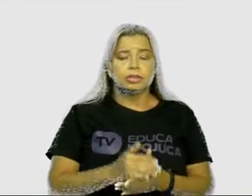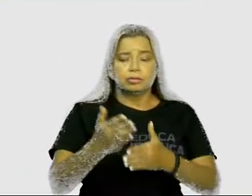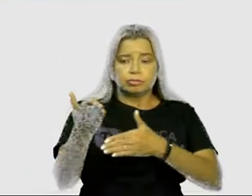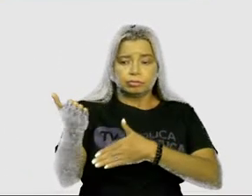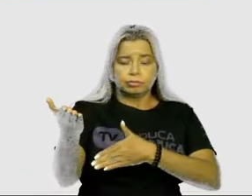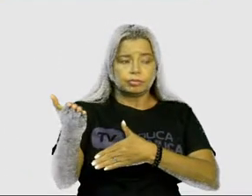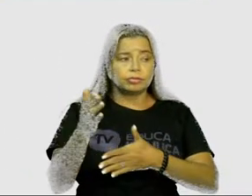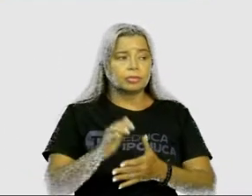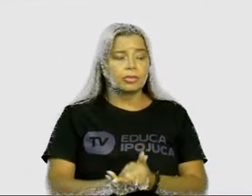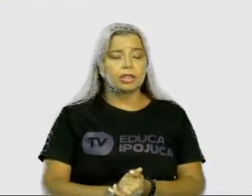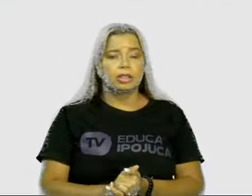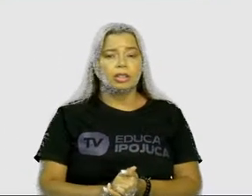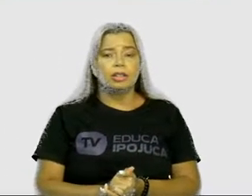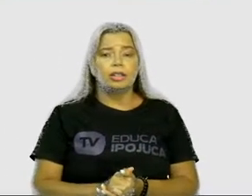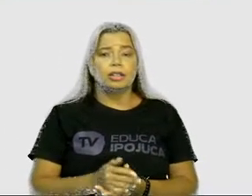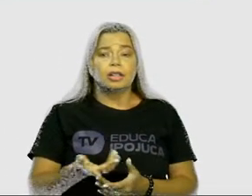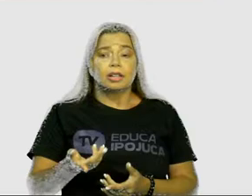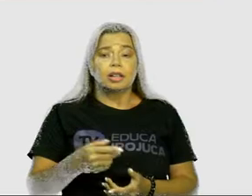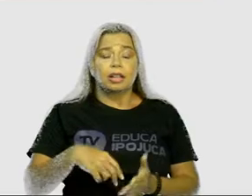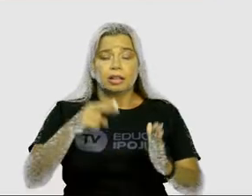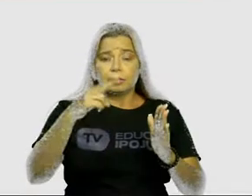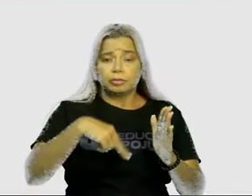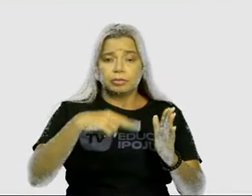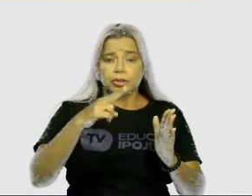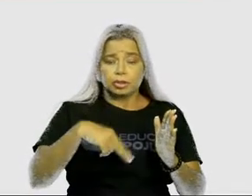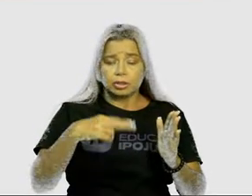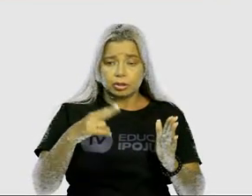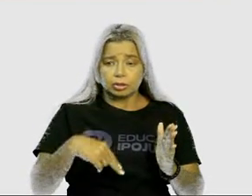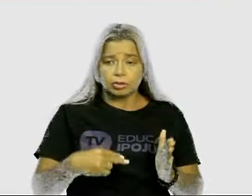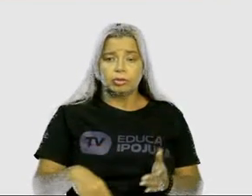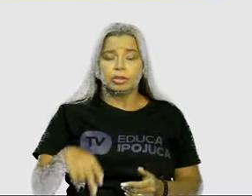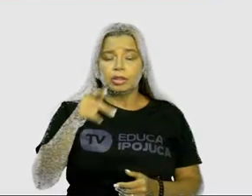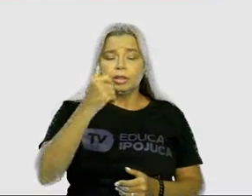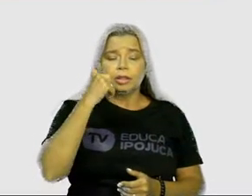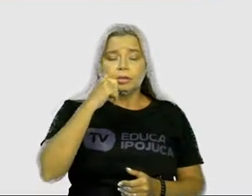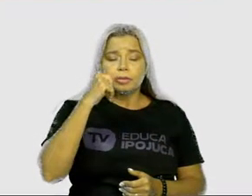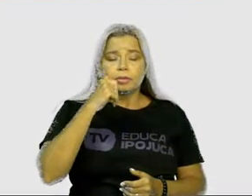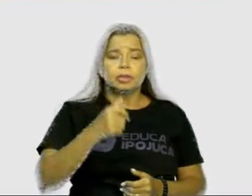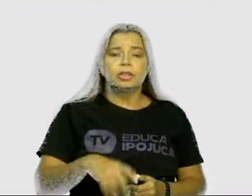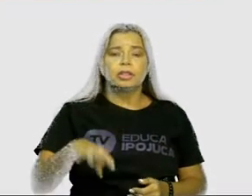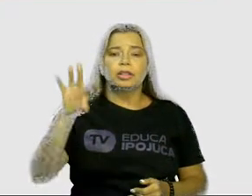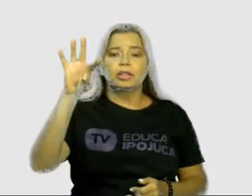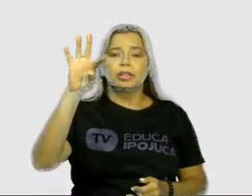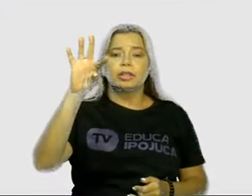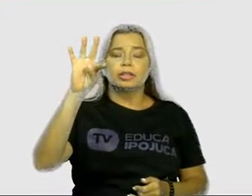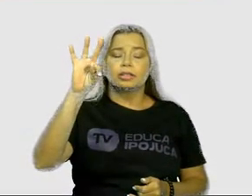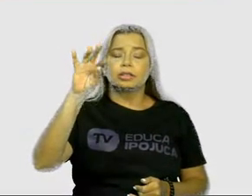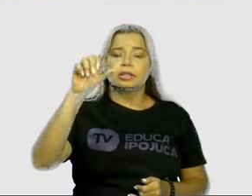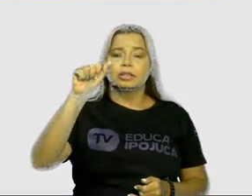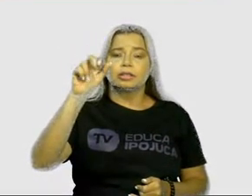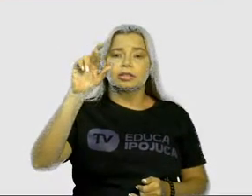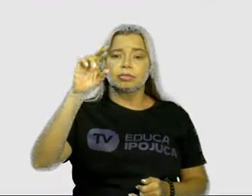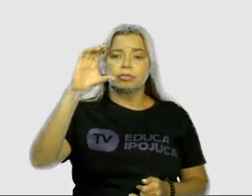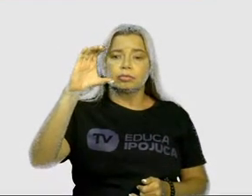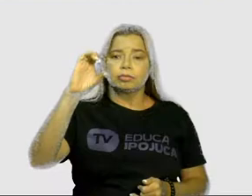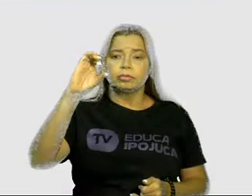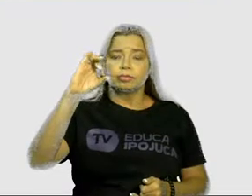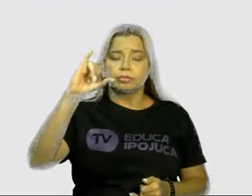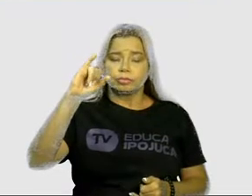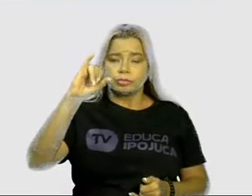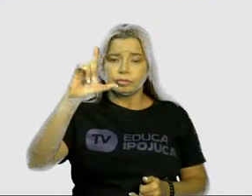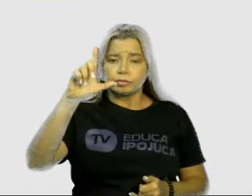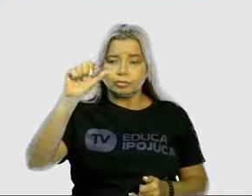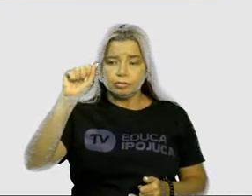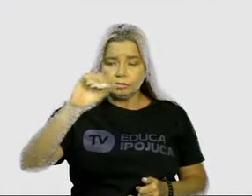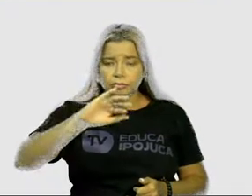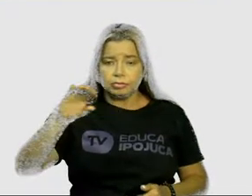pintura de Tarsila do Amaral, que ela justamente é da nossa cultura. Logo, a